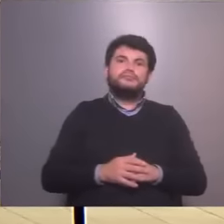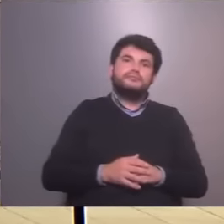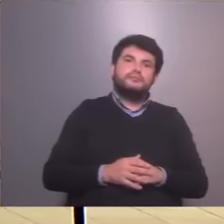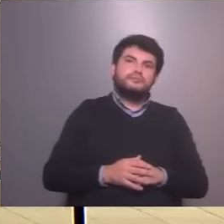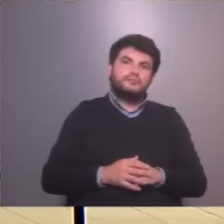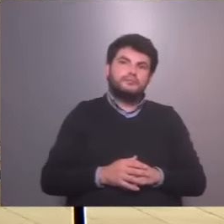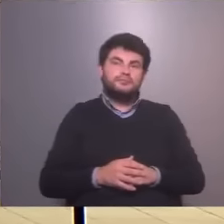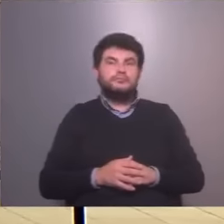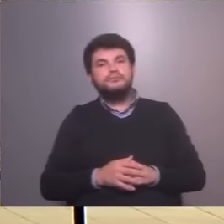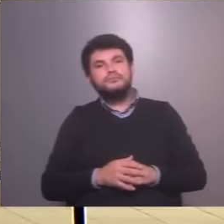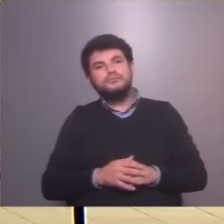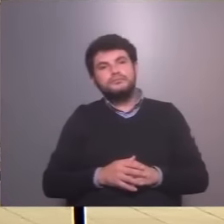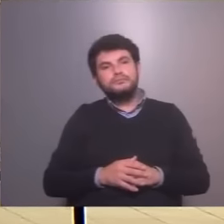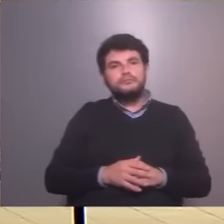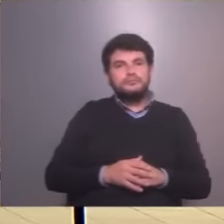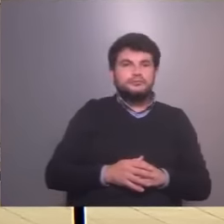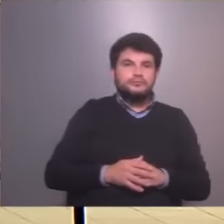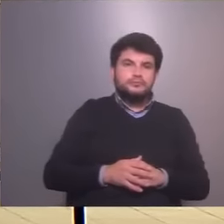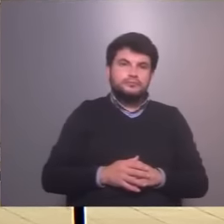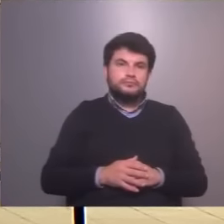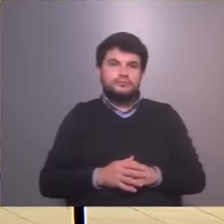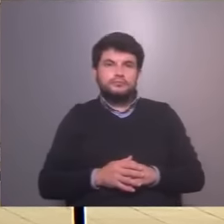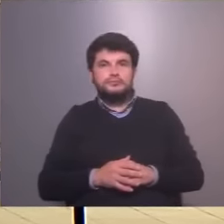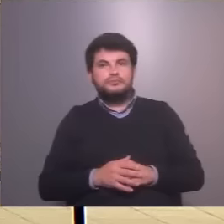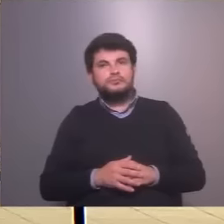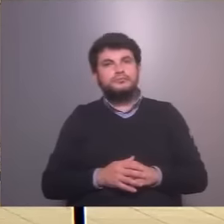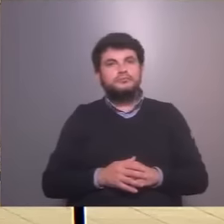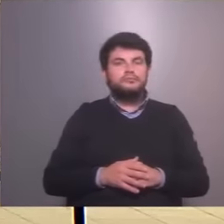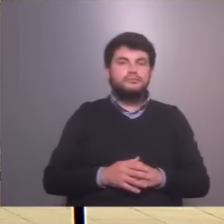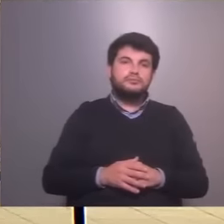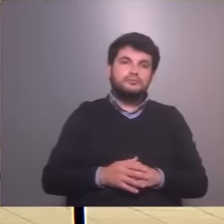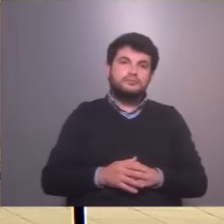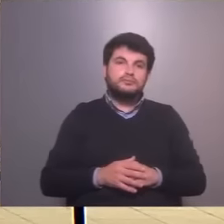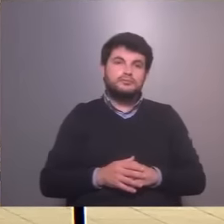nossas muitas noites. Cantemos.